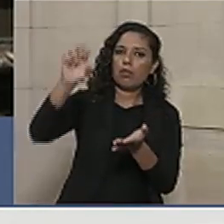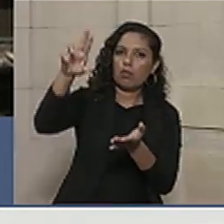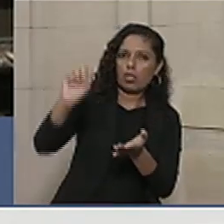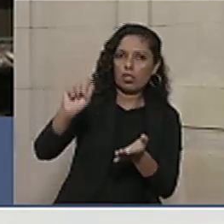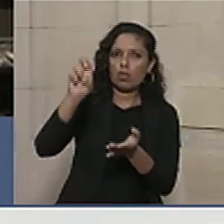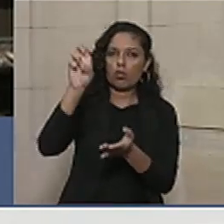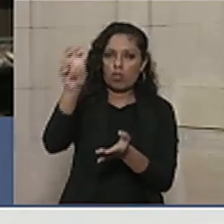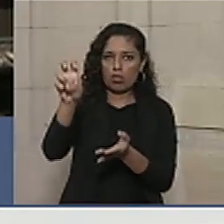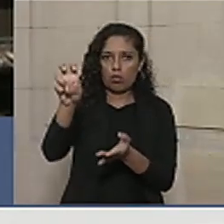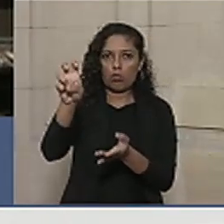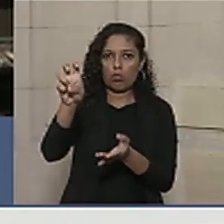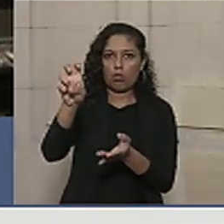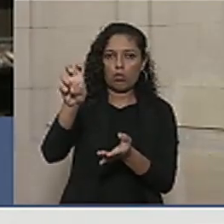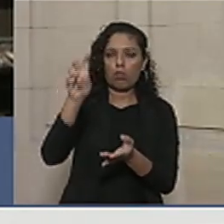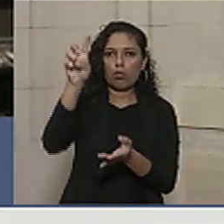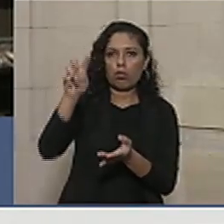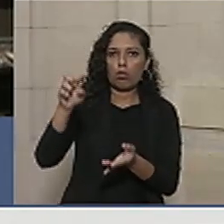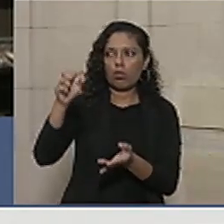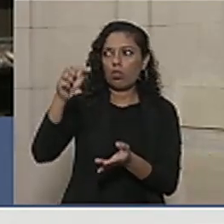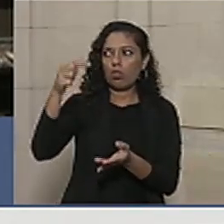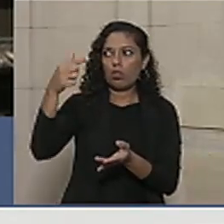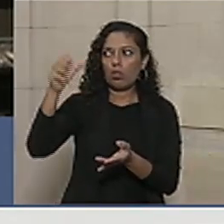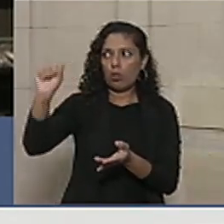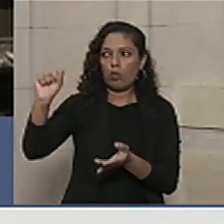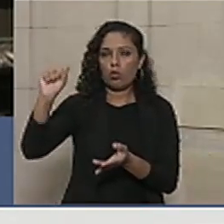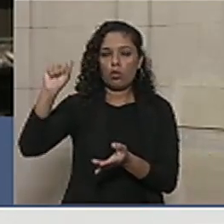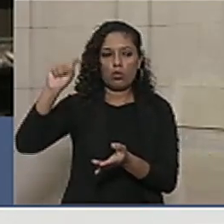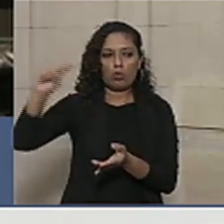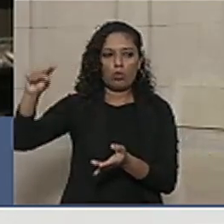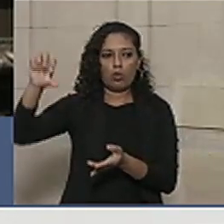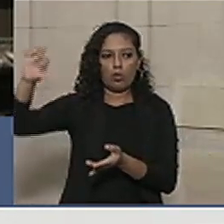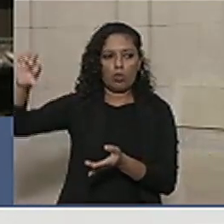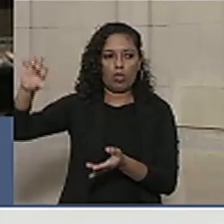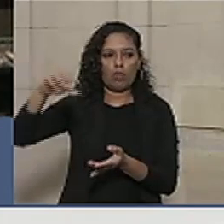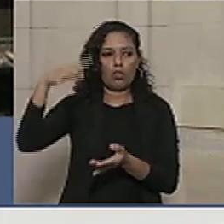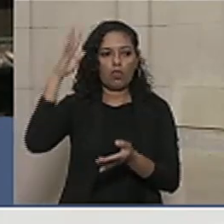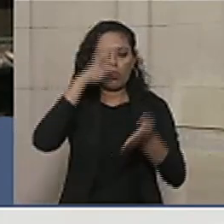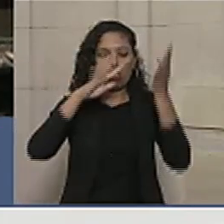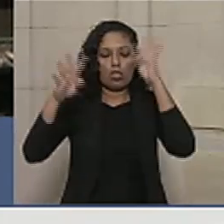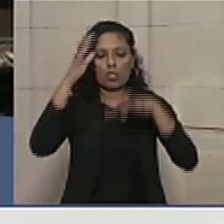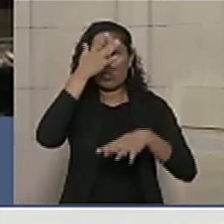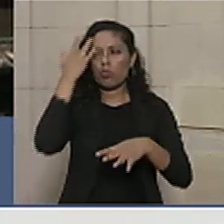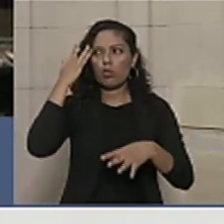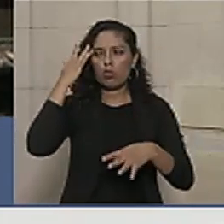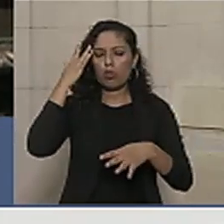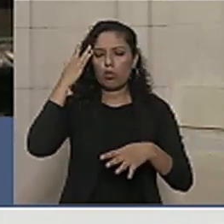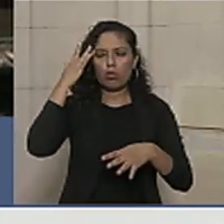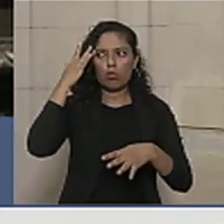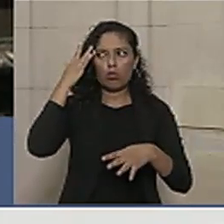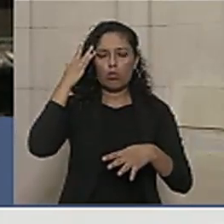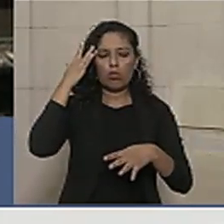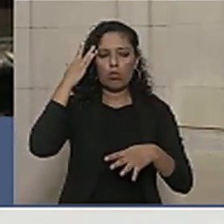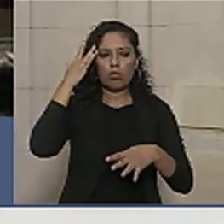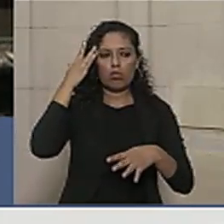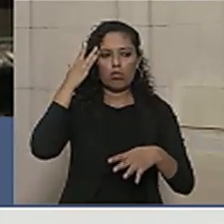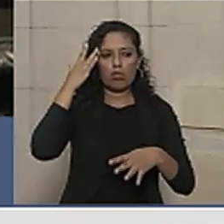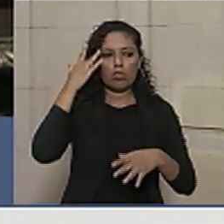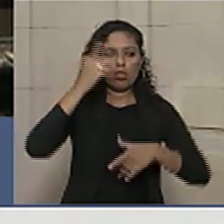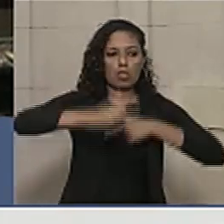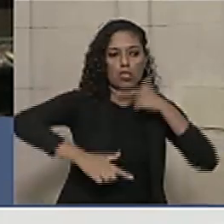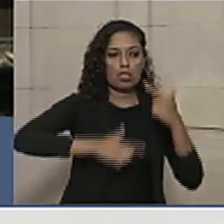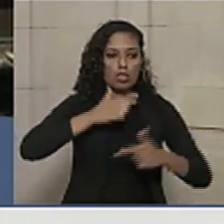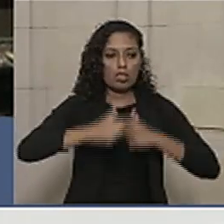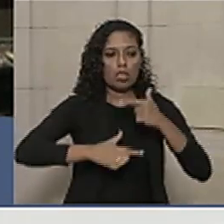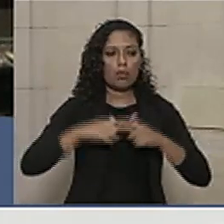capítulo 5, no versículo 8 e 9, que diz: felizes as pessoas que